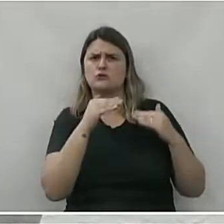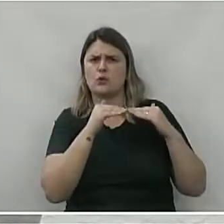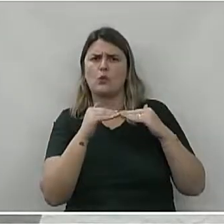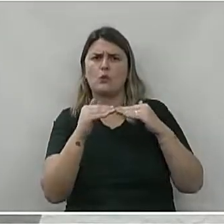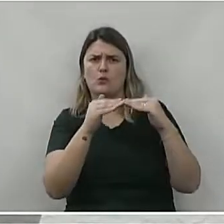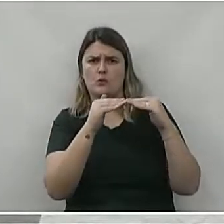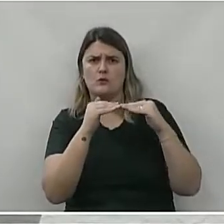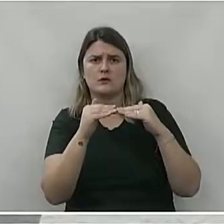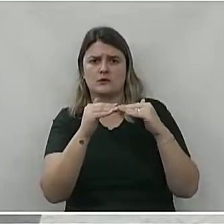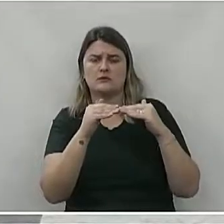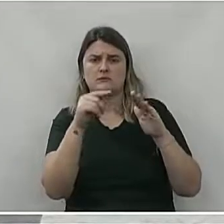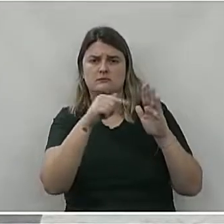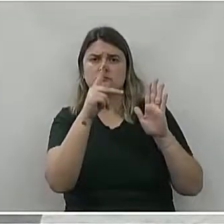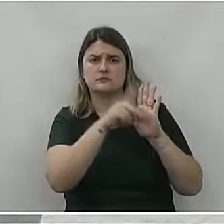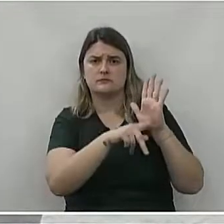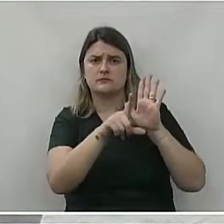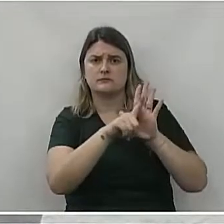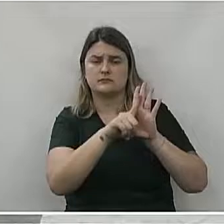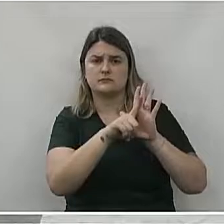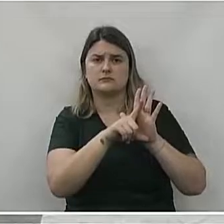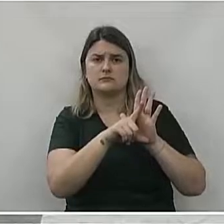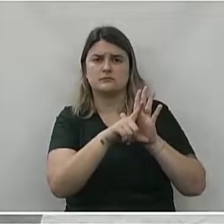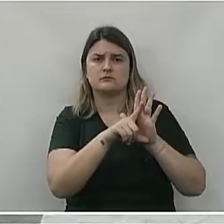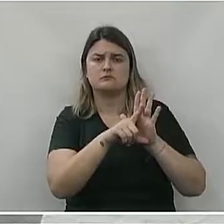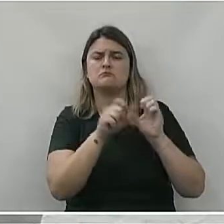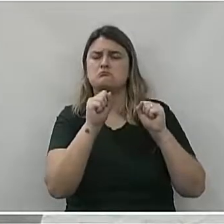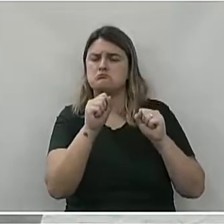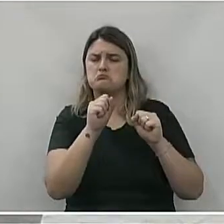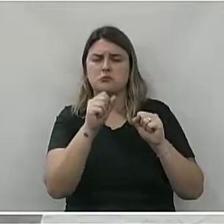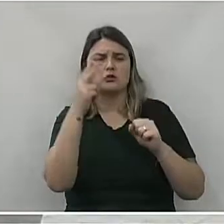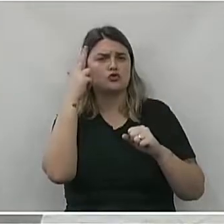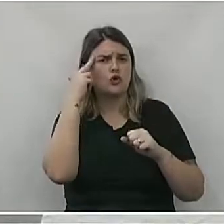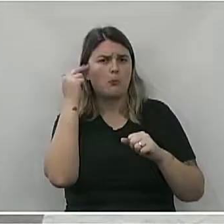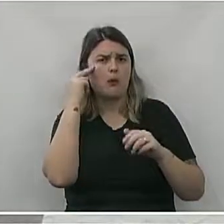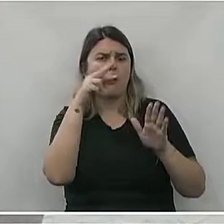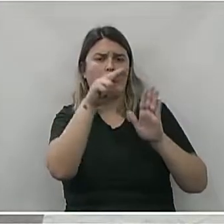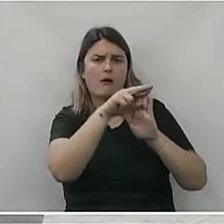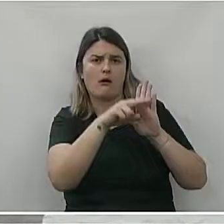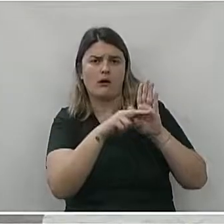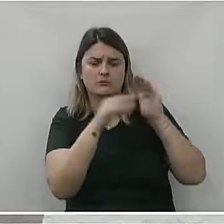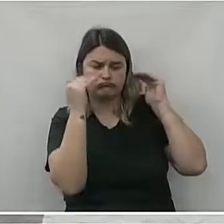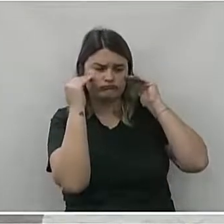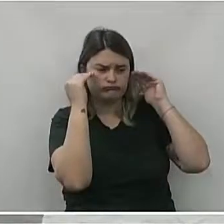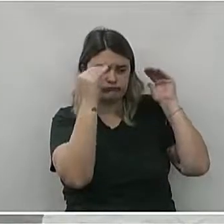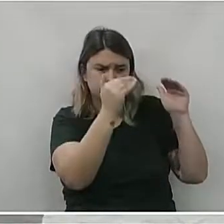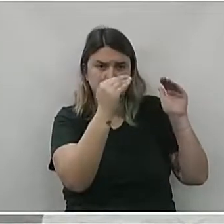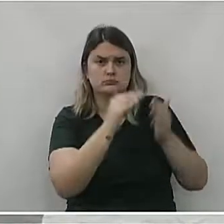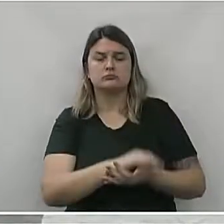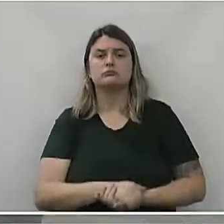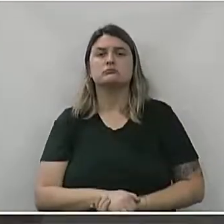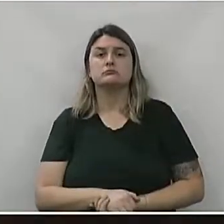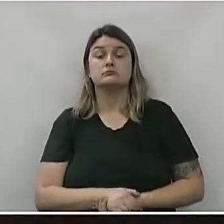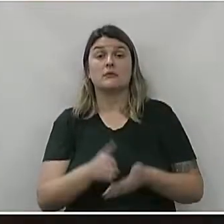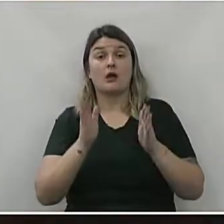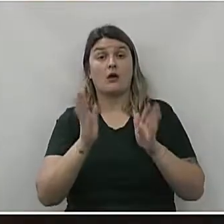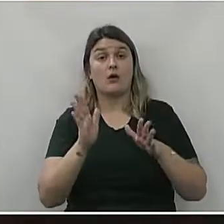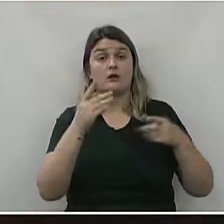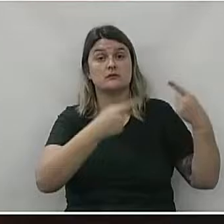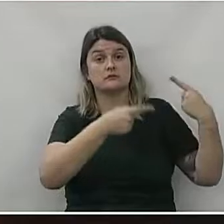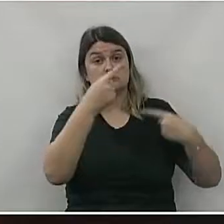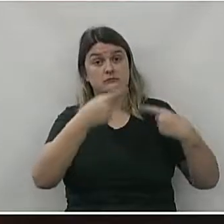parecer favorável ao projeto em questão, devendo mesmo seguir os trâmites do regimento. É o parecer. Em